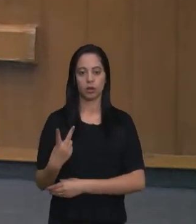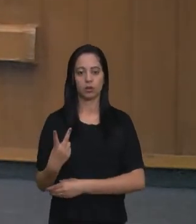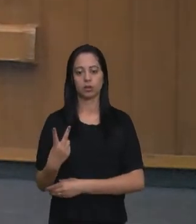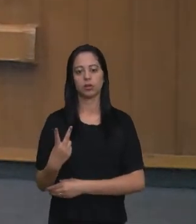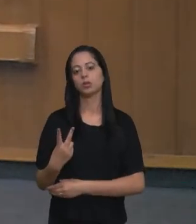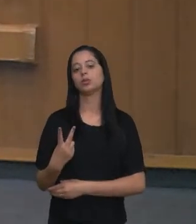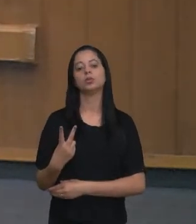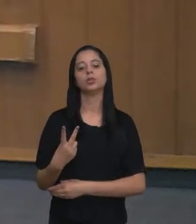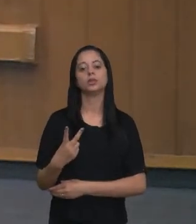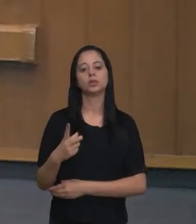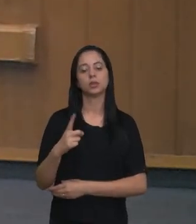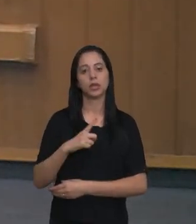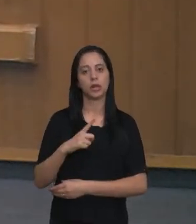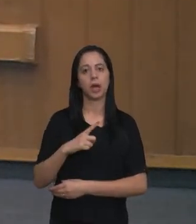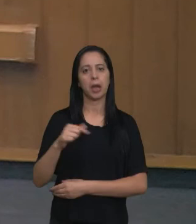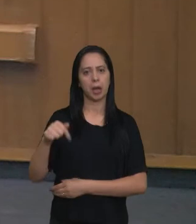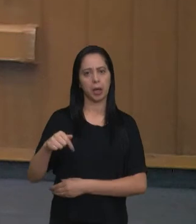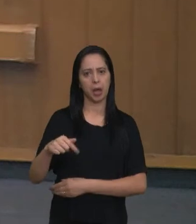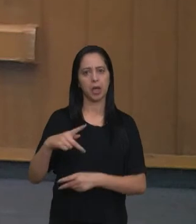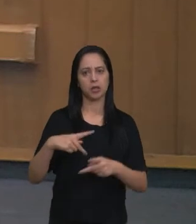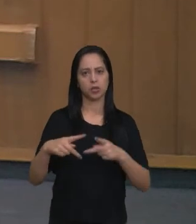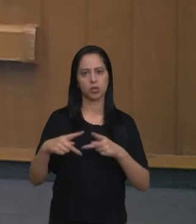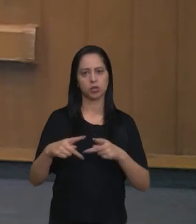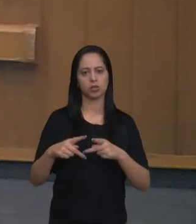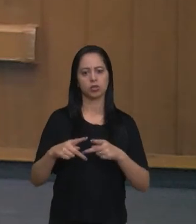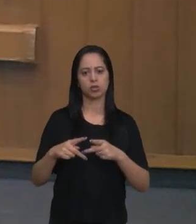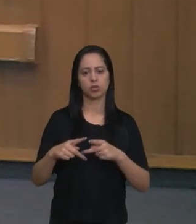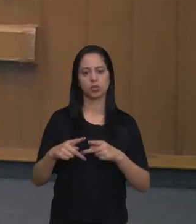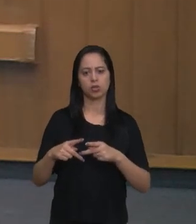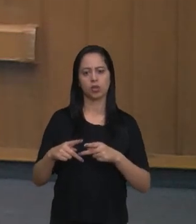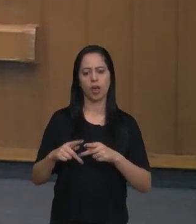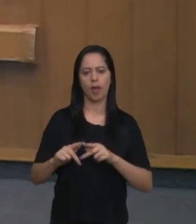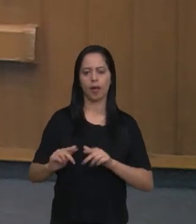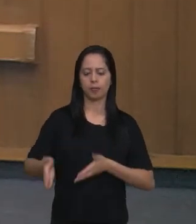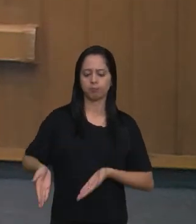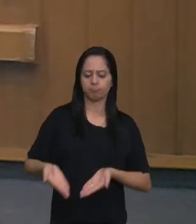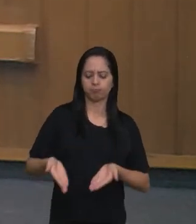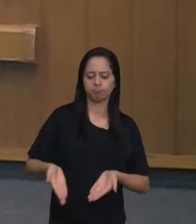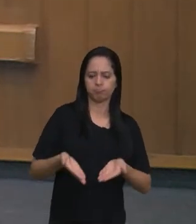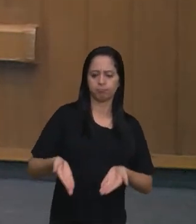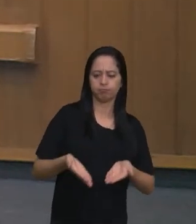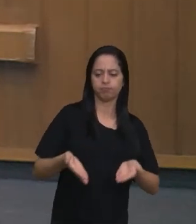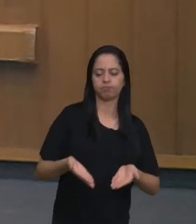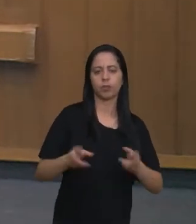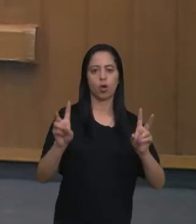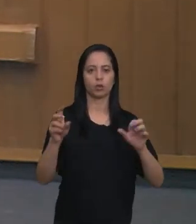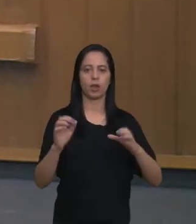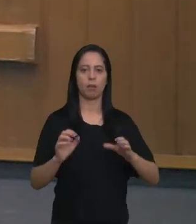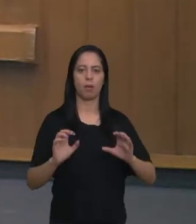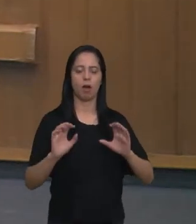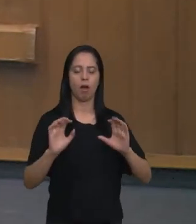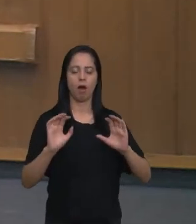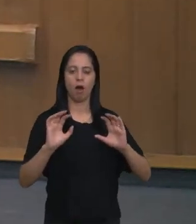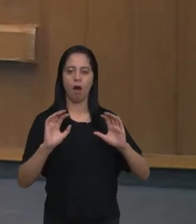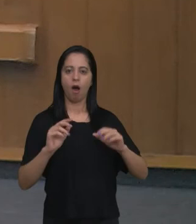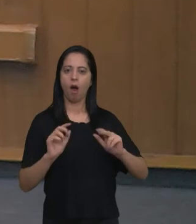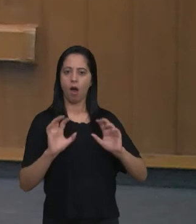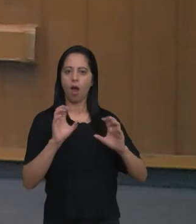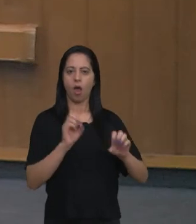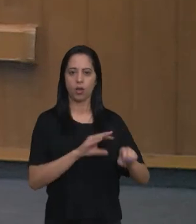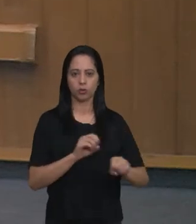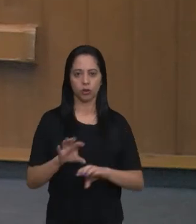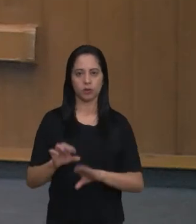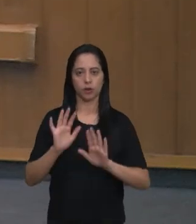ela tem avançado em questões do ramo educacional. Então, em 2013, a Igreja